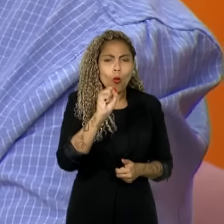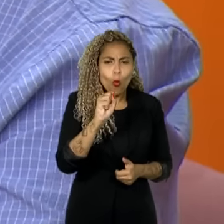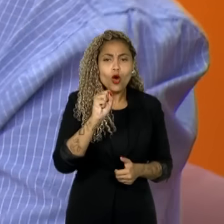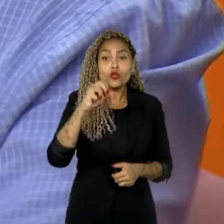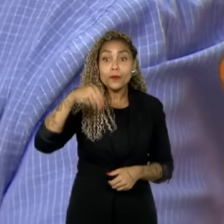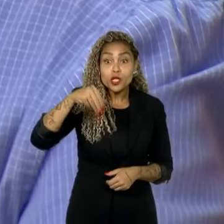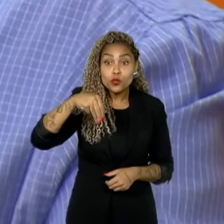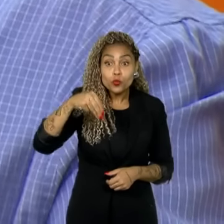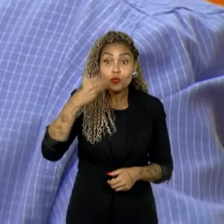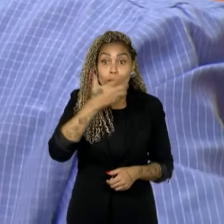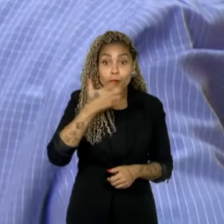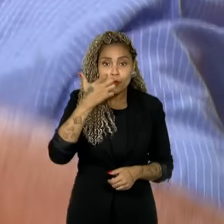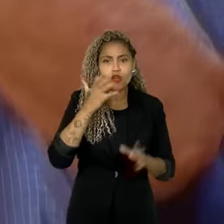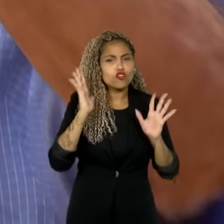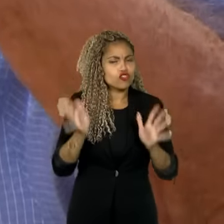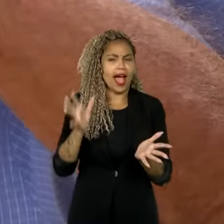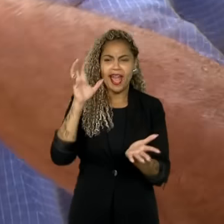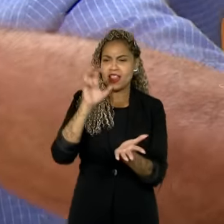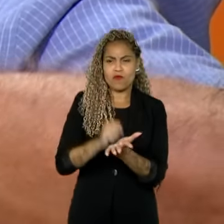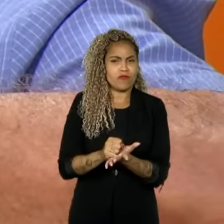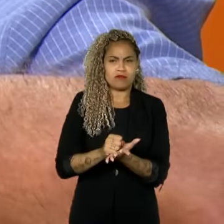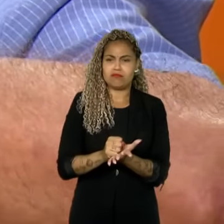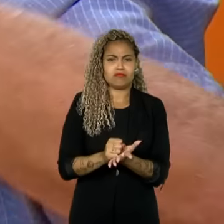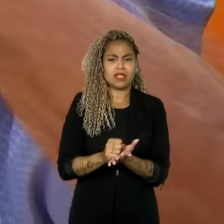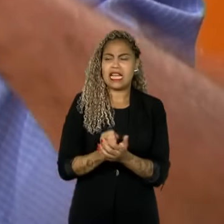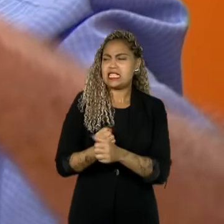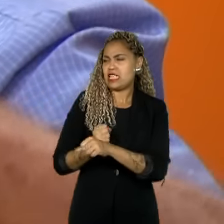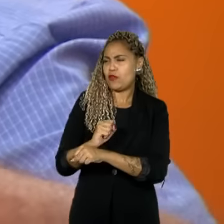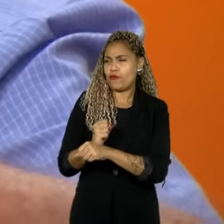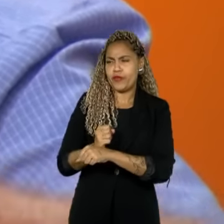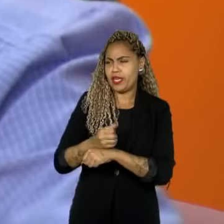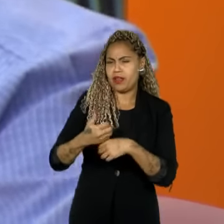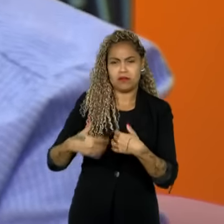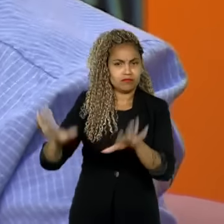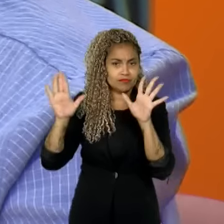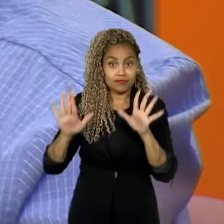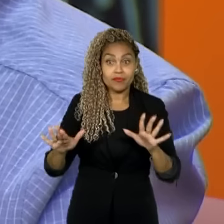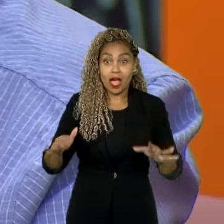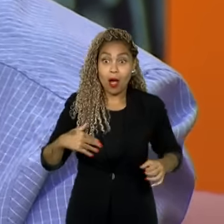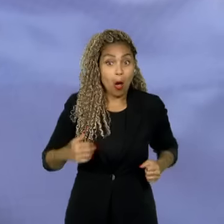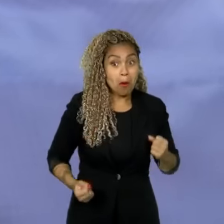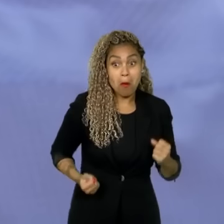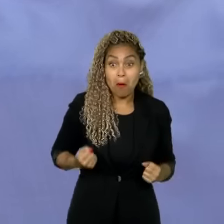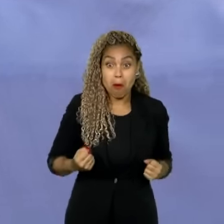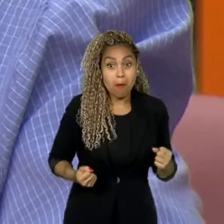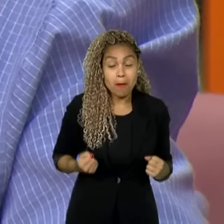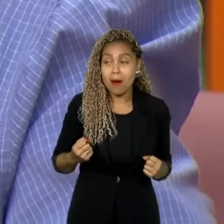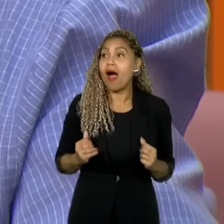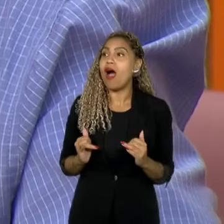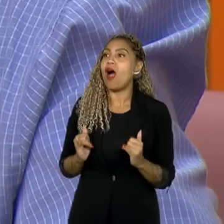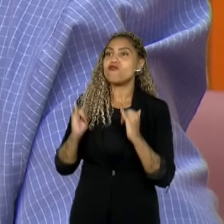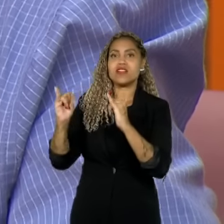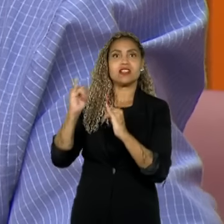final já está reservado. Se vira. Eu tive que sair numa hora embalo para avisá-la, né? Prepará-la para isso, porque também não estava acostumada com